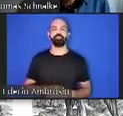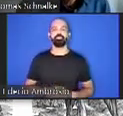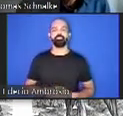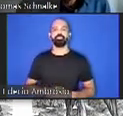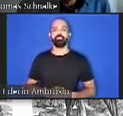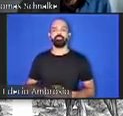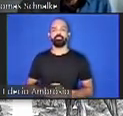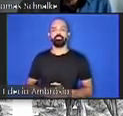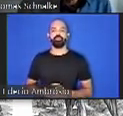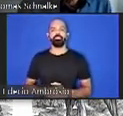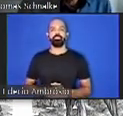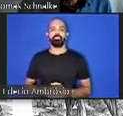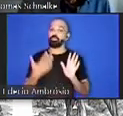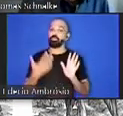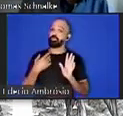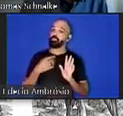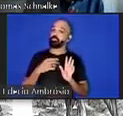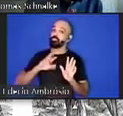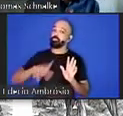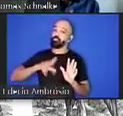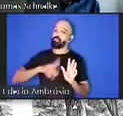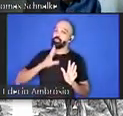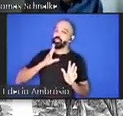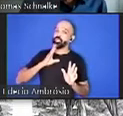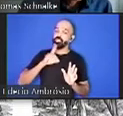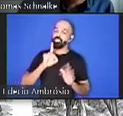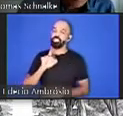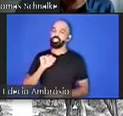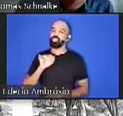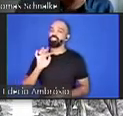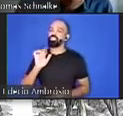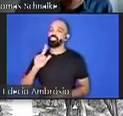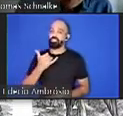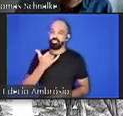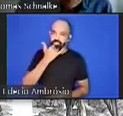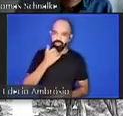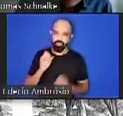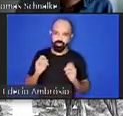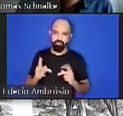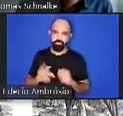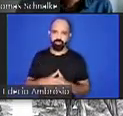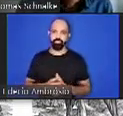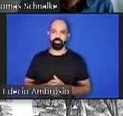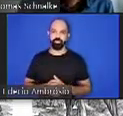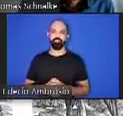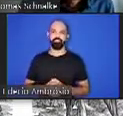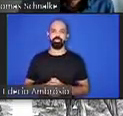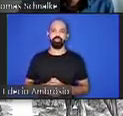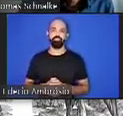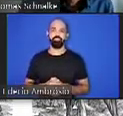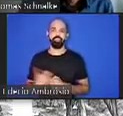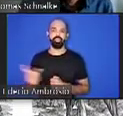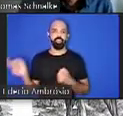Não sou muito especialista aqui no mundo digital, peço desculpas, tá? Mas voltando,